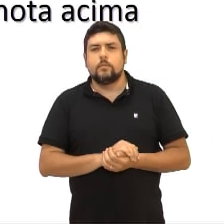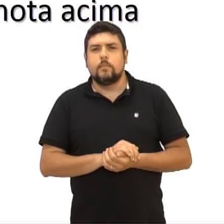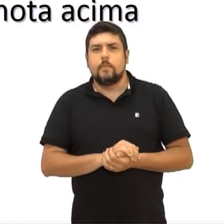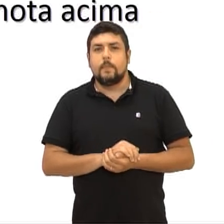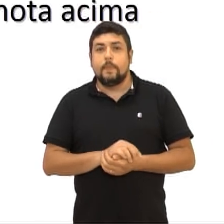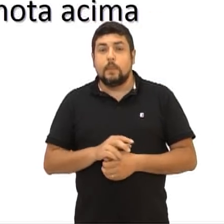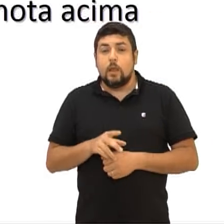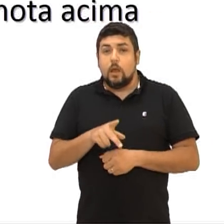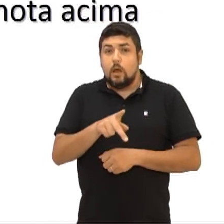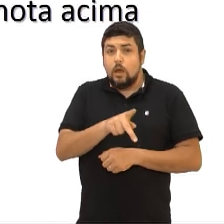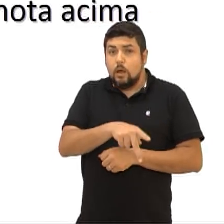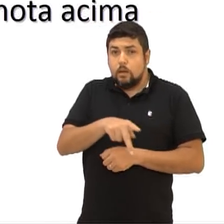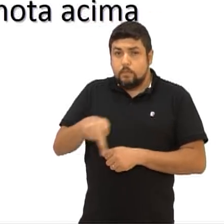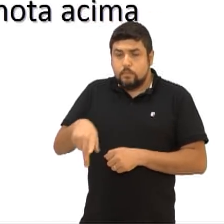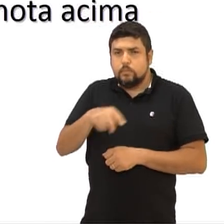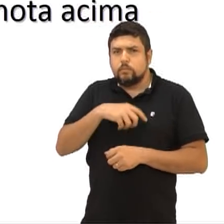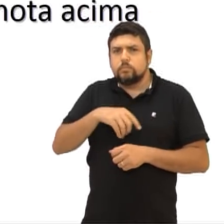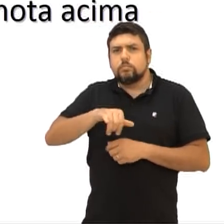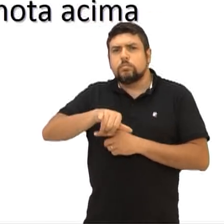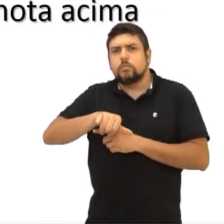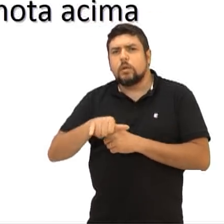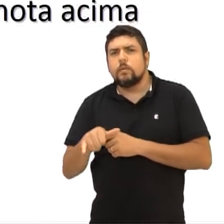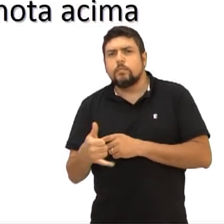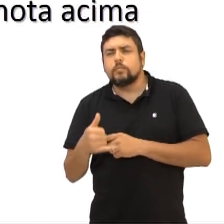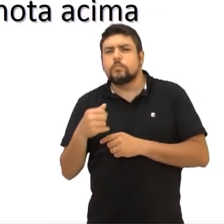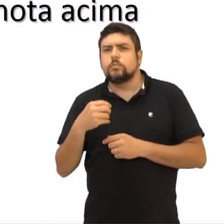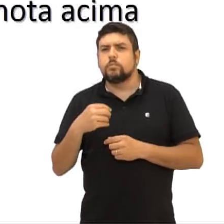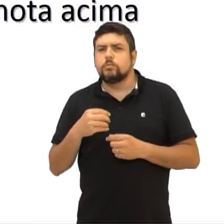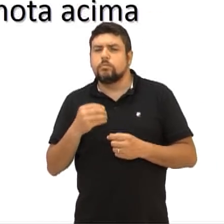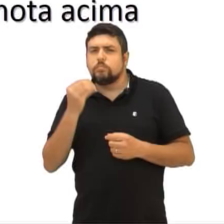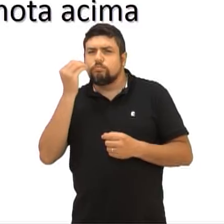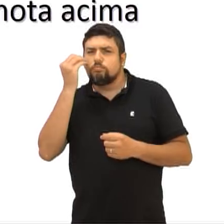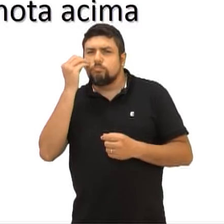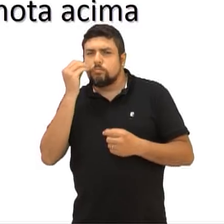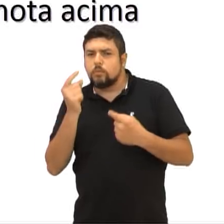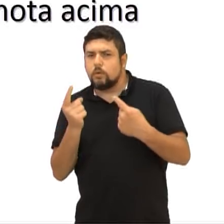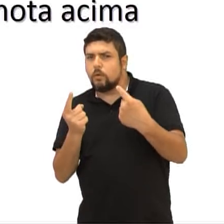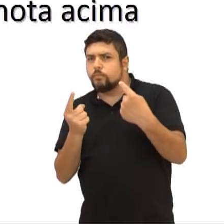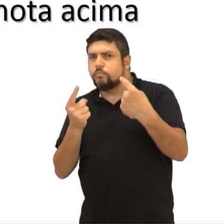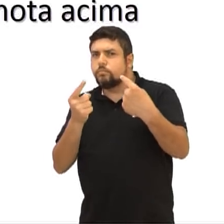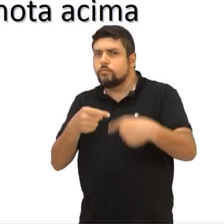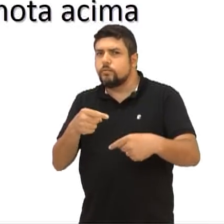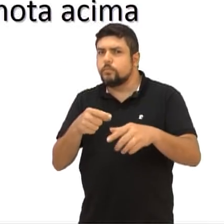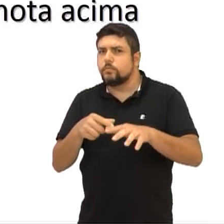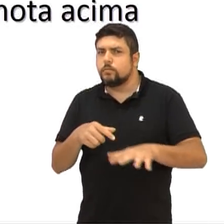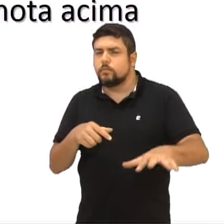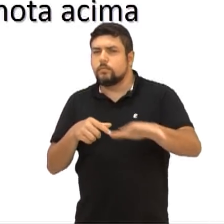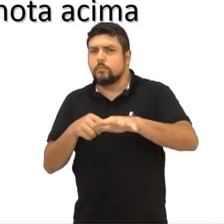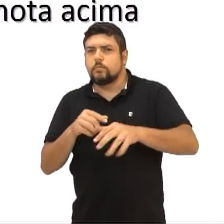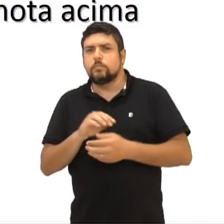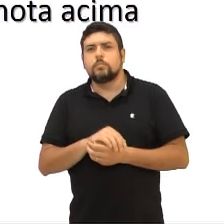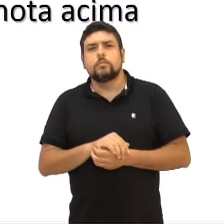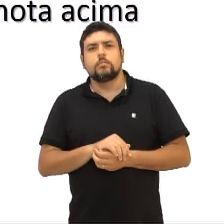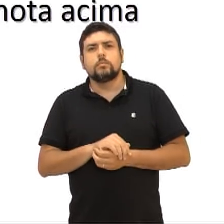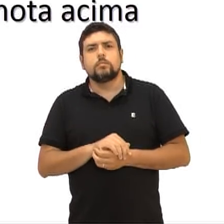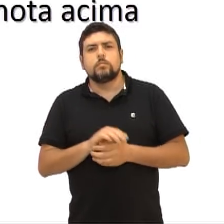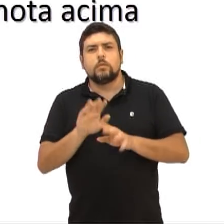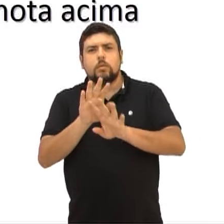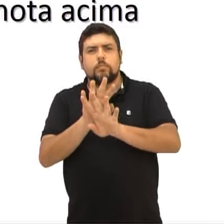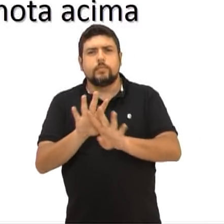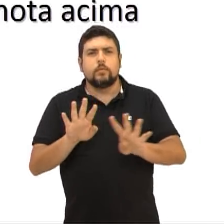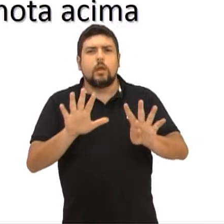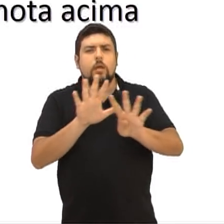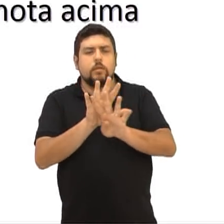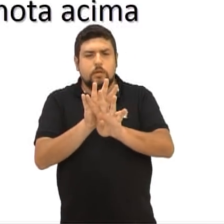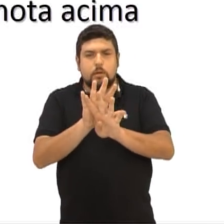os bons resultados para propor um desafio para a turma. Qual o percentual de alunos que